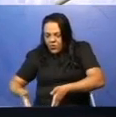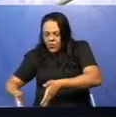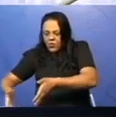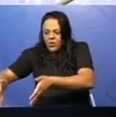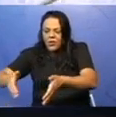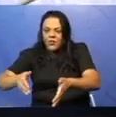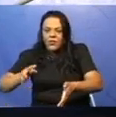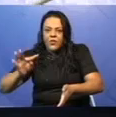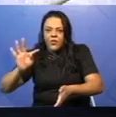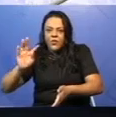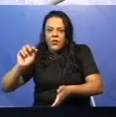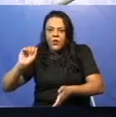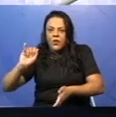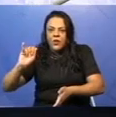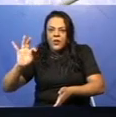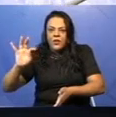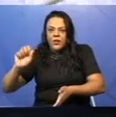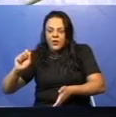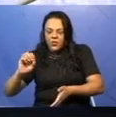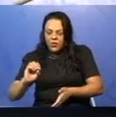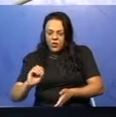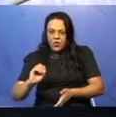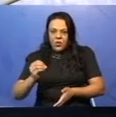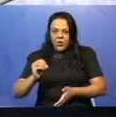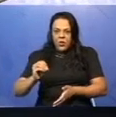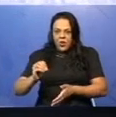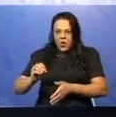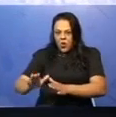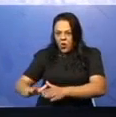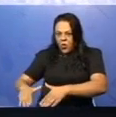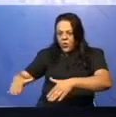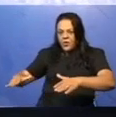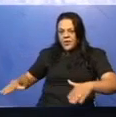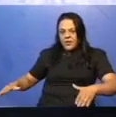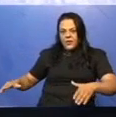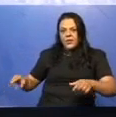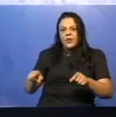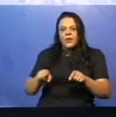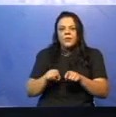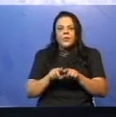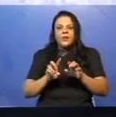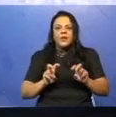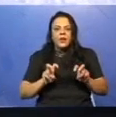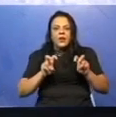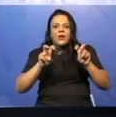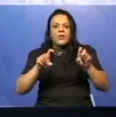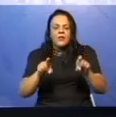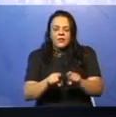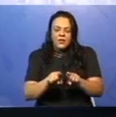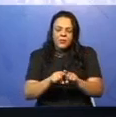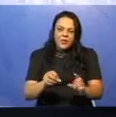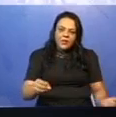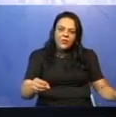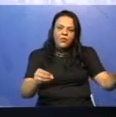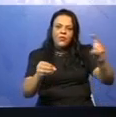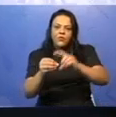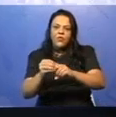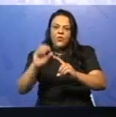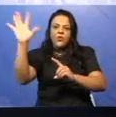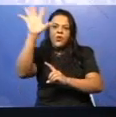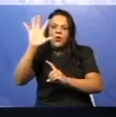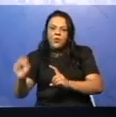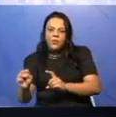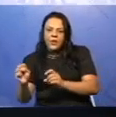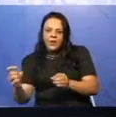Nova Zelândia, Oceania, Austrália, África novamente, Madagascar, veio para o Rio de Janeiro